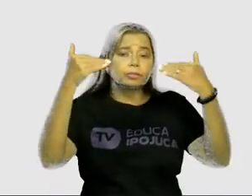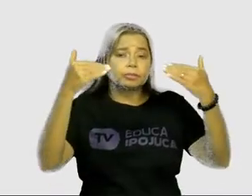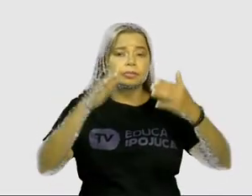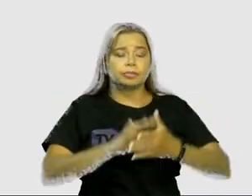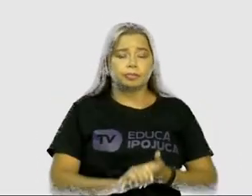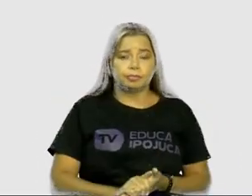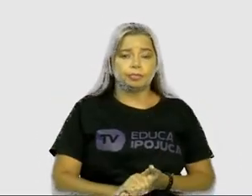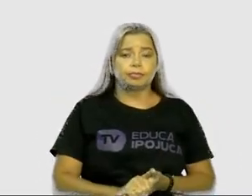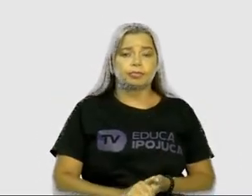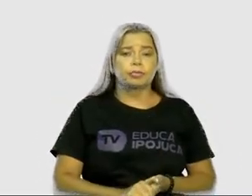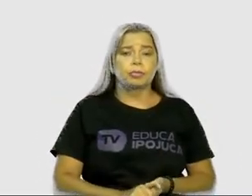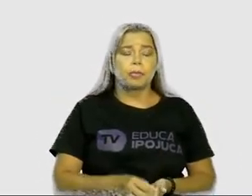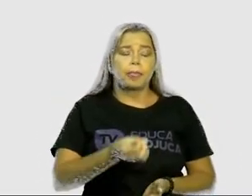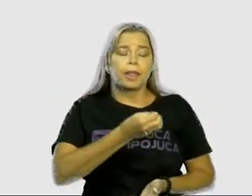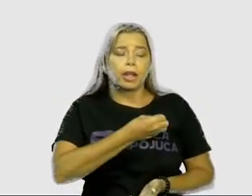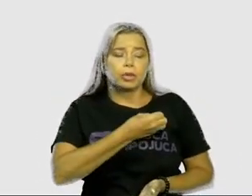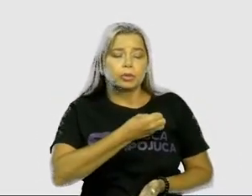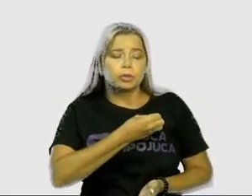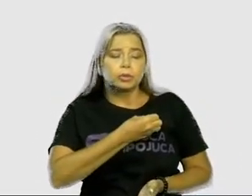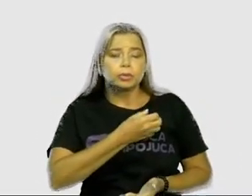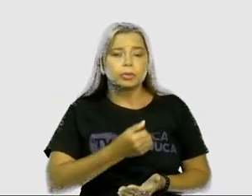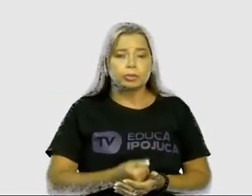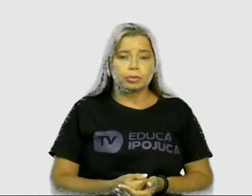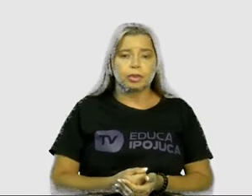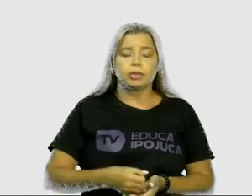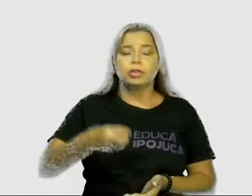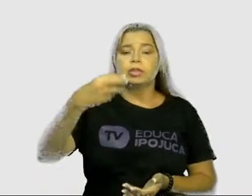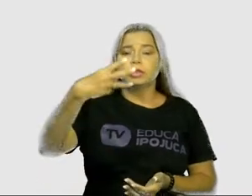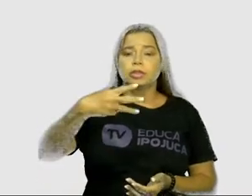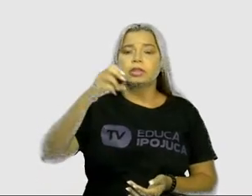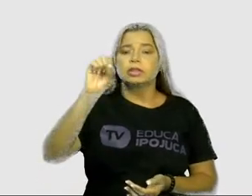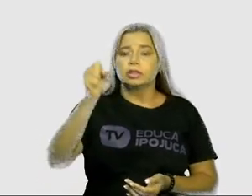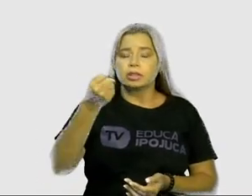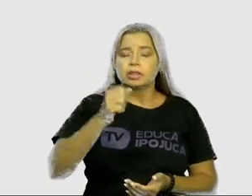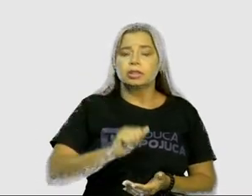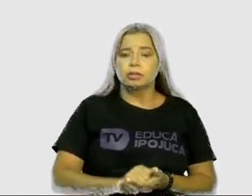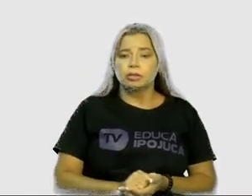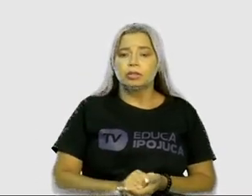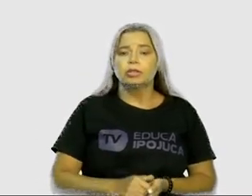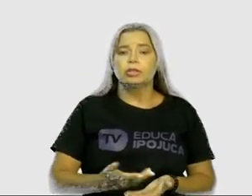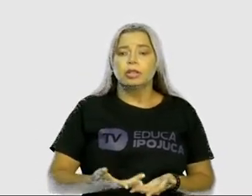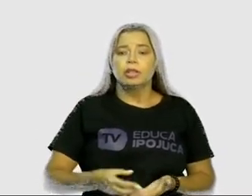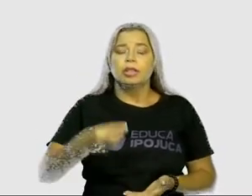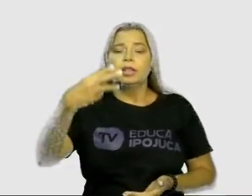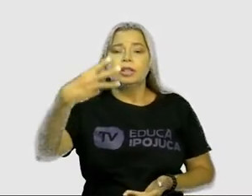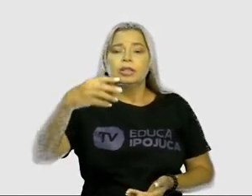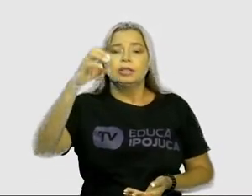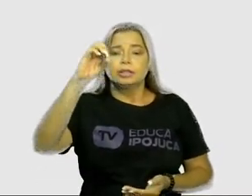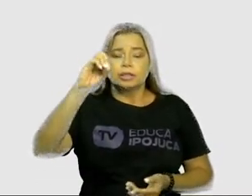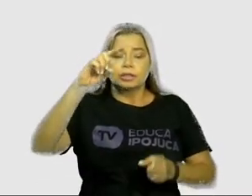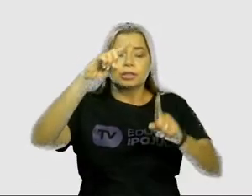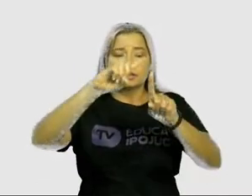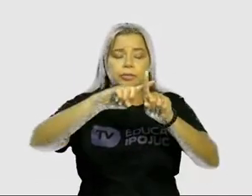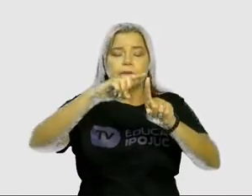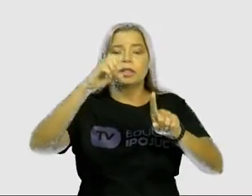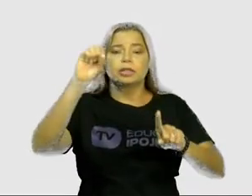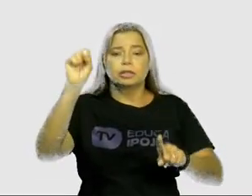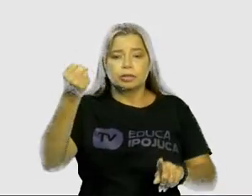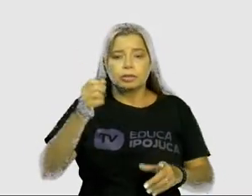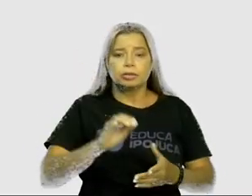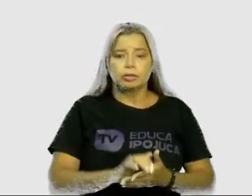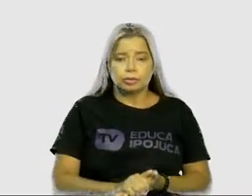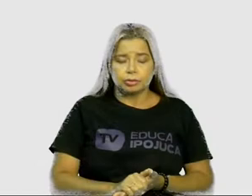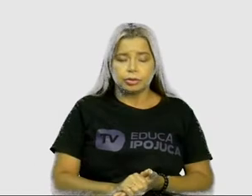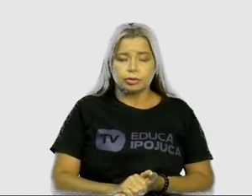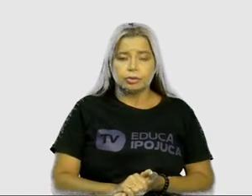38, esse número fragmentado. O 38 é igual a 30 mais 8. E se eu somar o 30 mais 8, vai ser o quê,